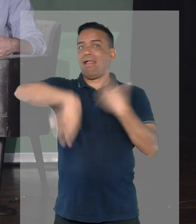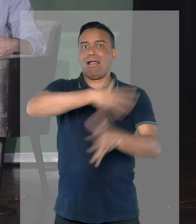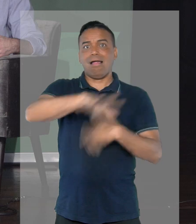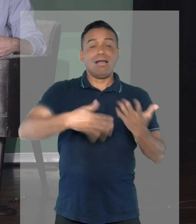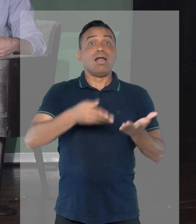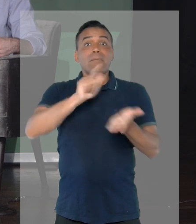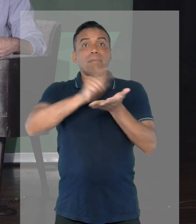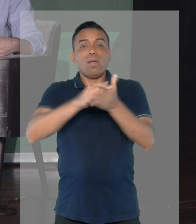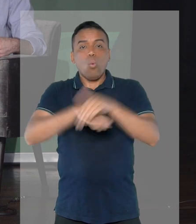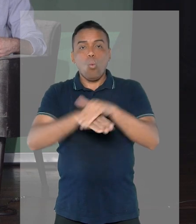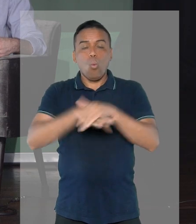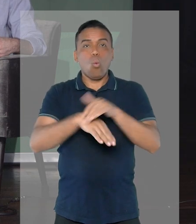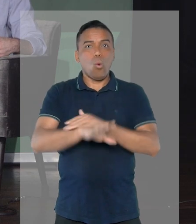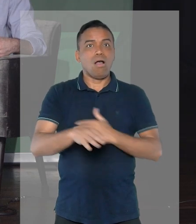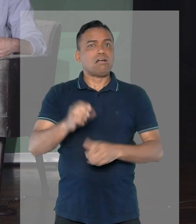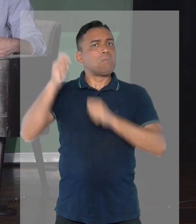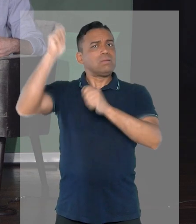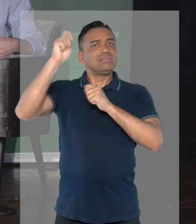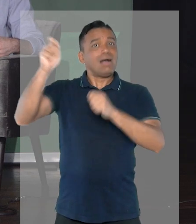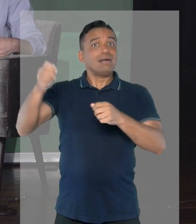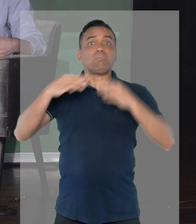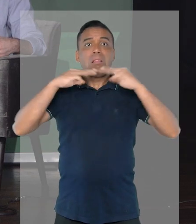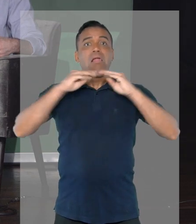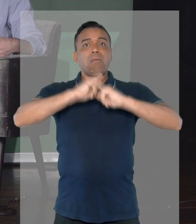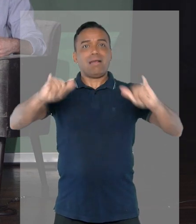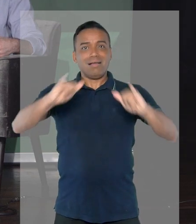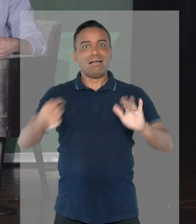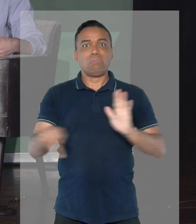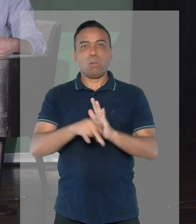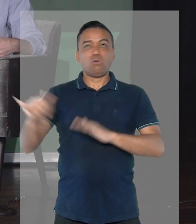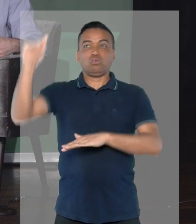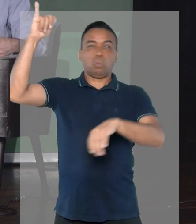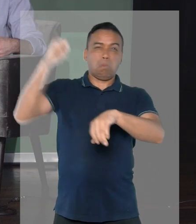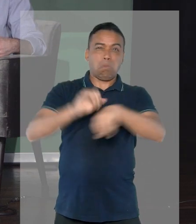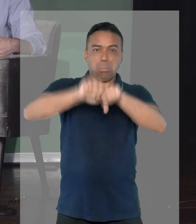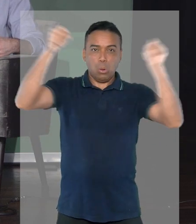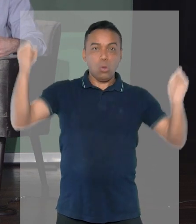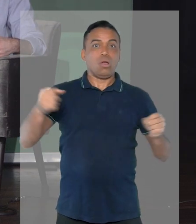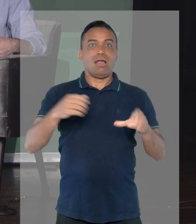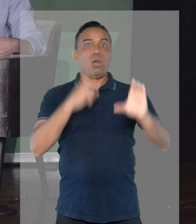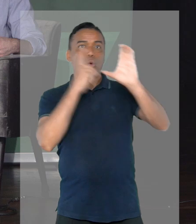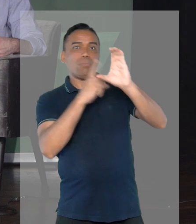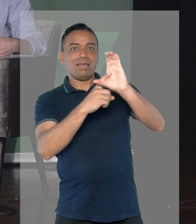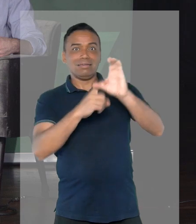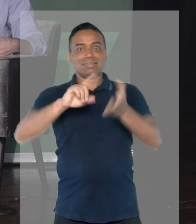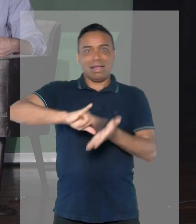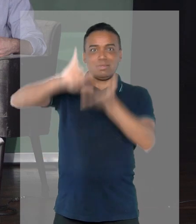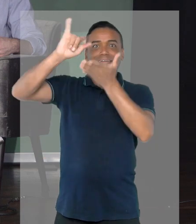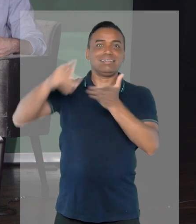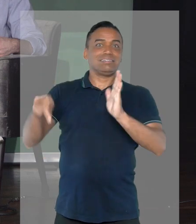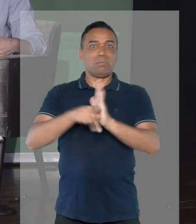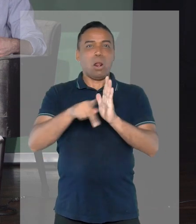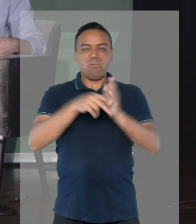de guardanapos, militante de agências de propaganda, kamikaze, comunista capitalista, curitibano